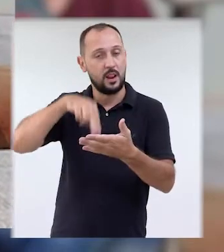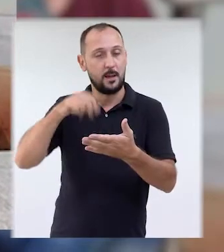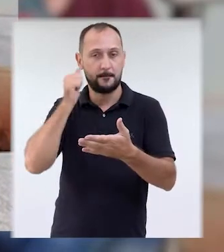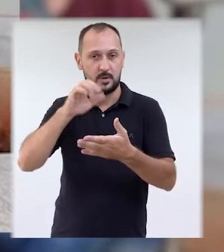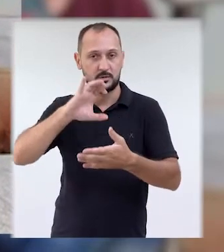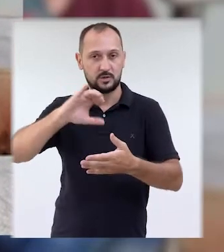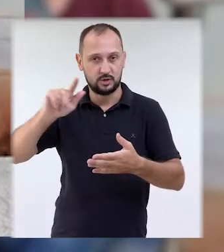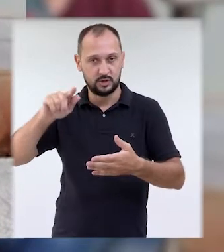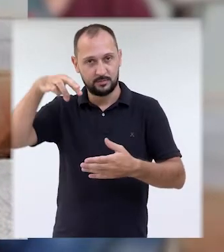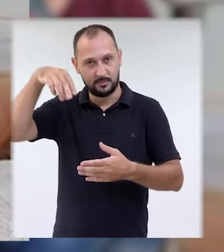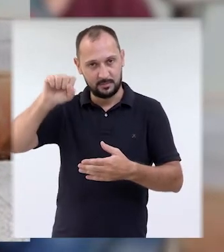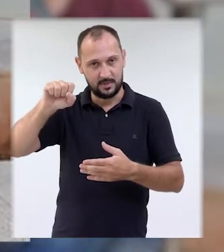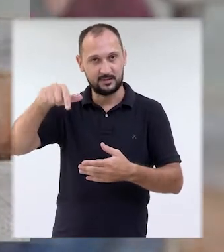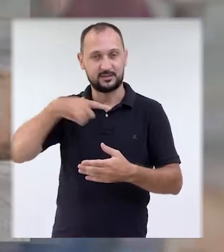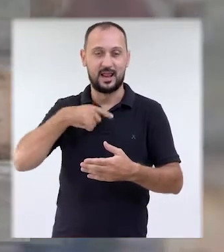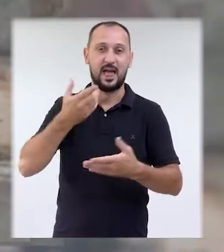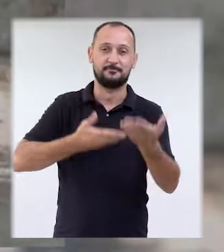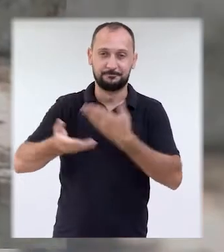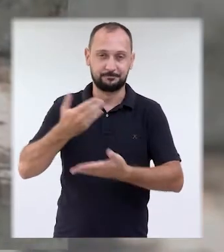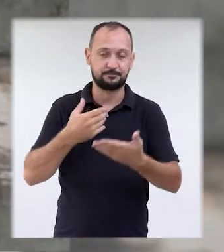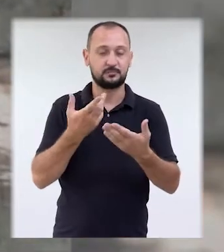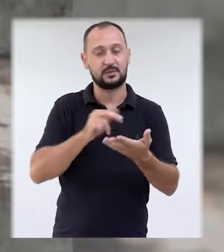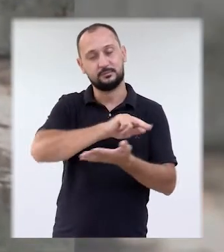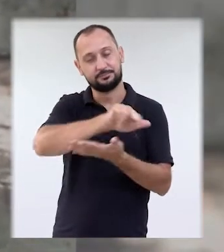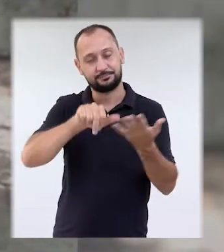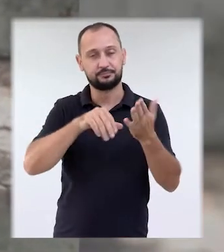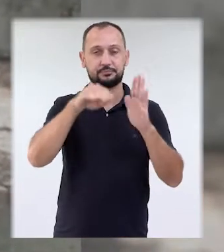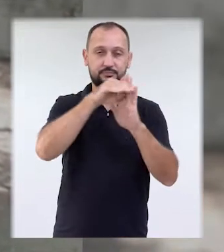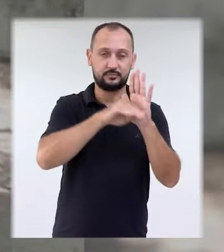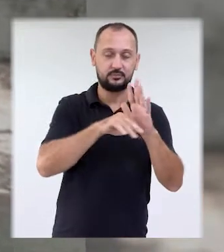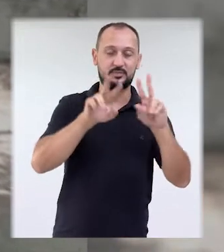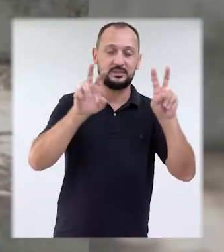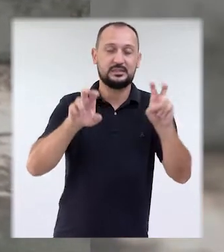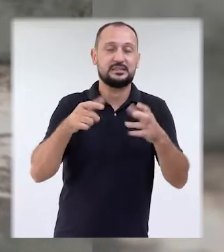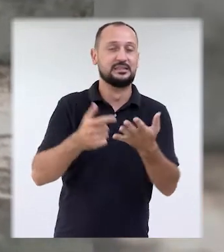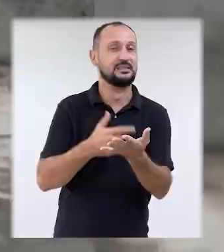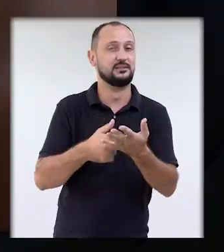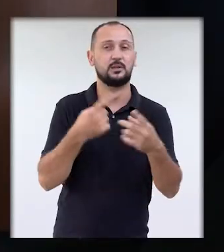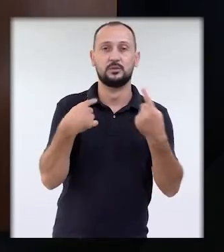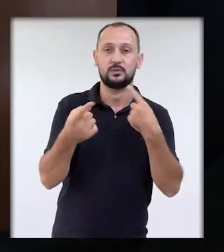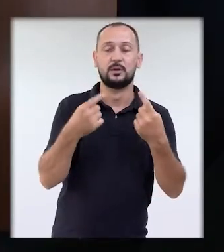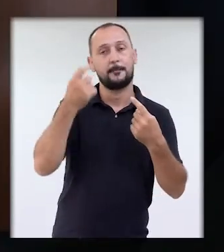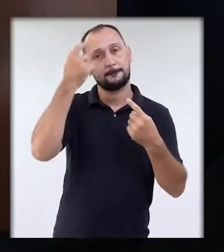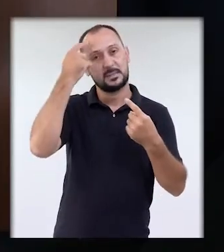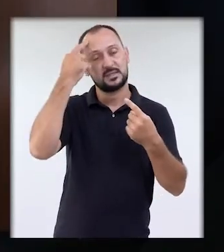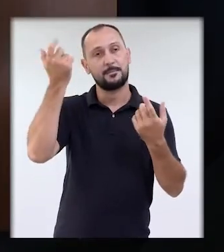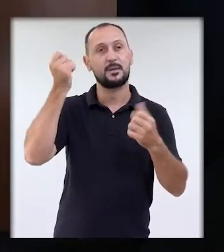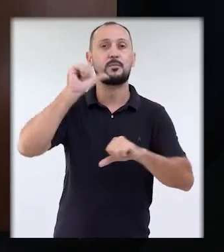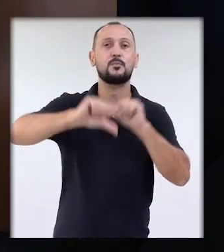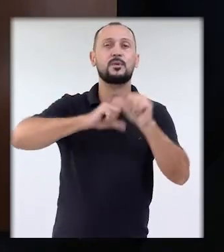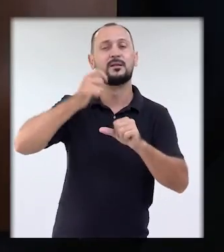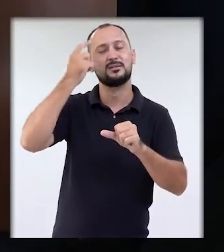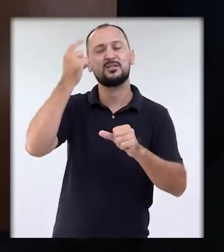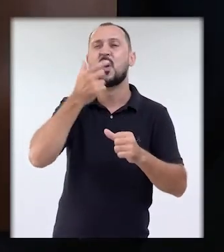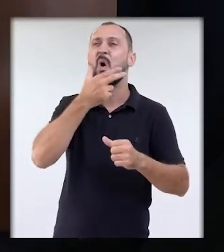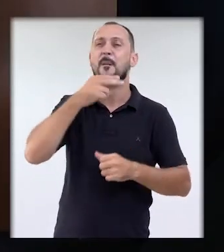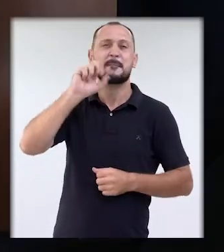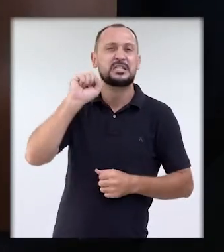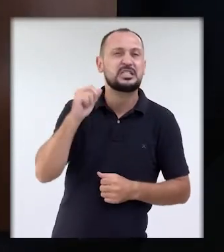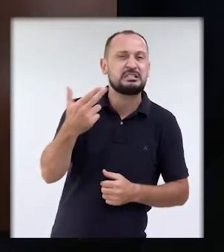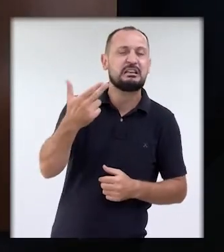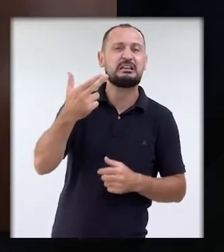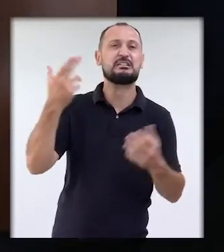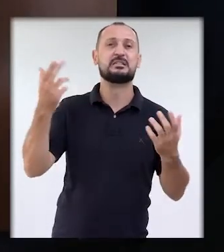Mulheres CGMS. Em meio a tantos livros já debatidos, eu imagino que a desconstrução de pensamentos patriarcais e